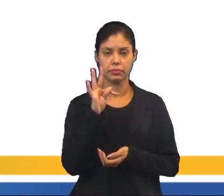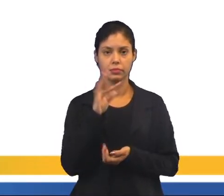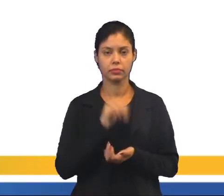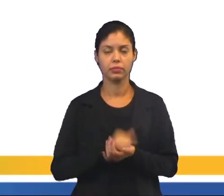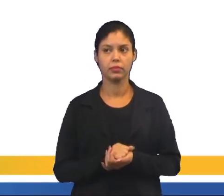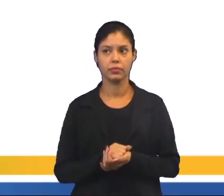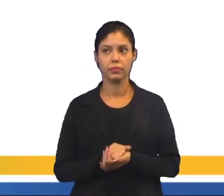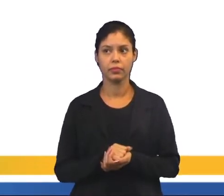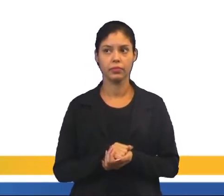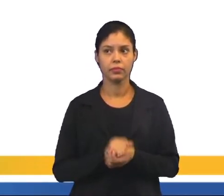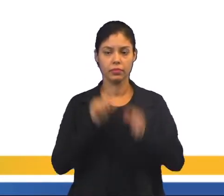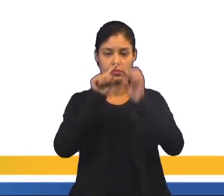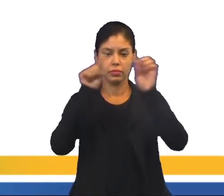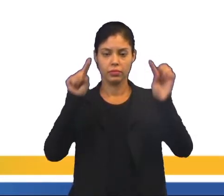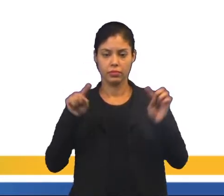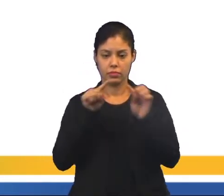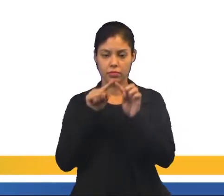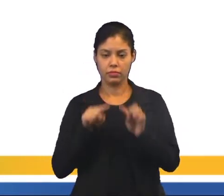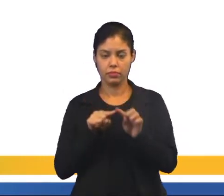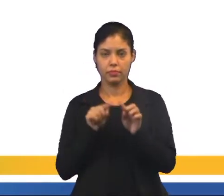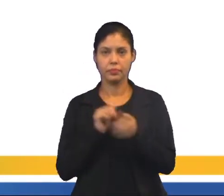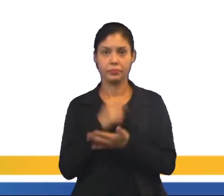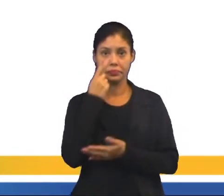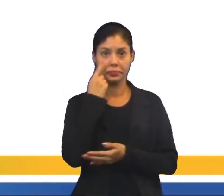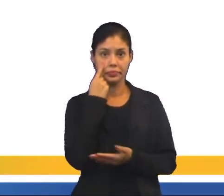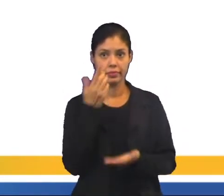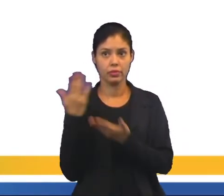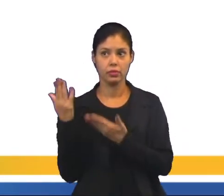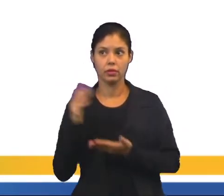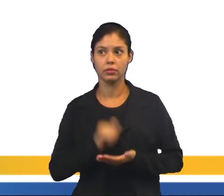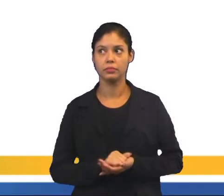Tzinho. Observe as suas dimensões.